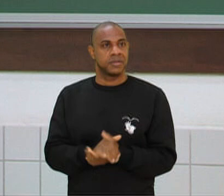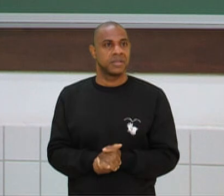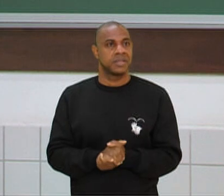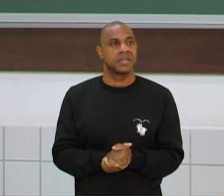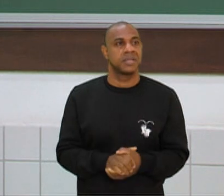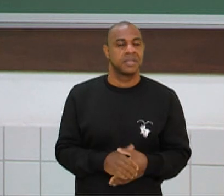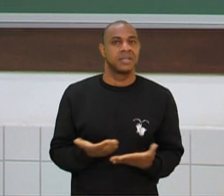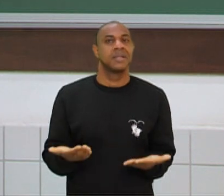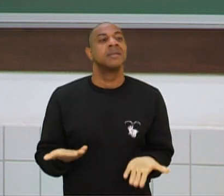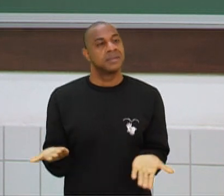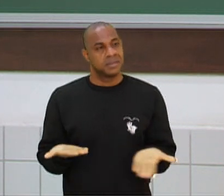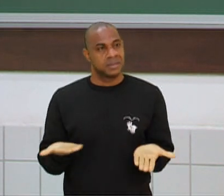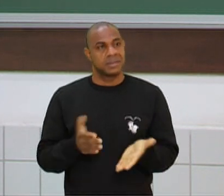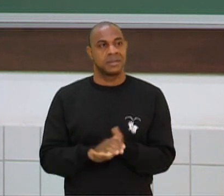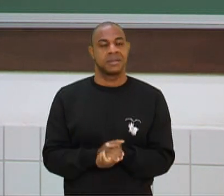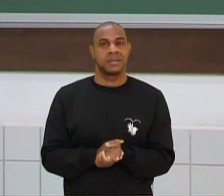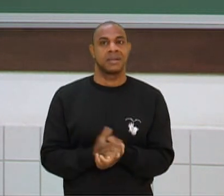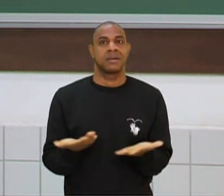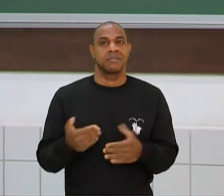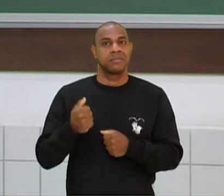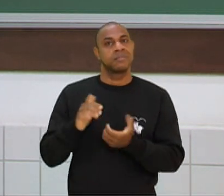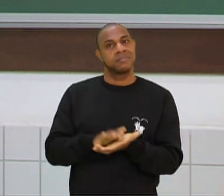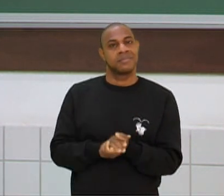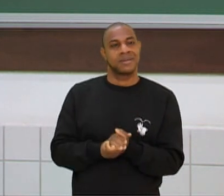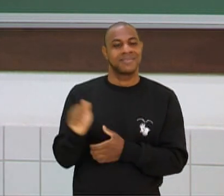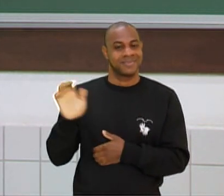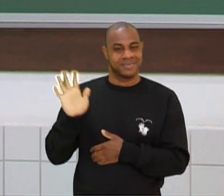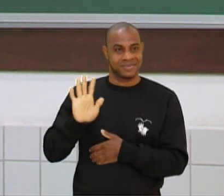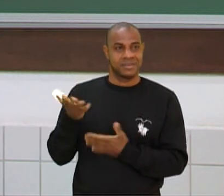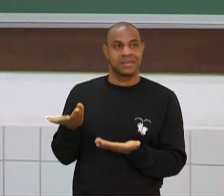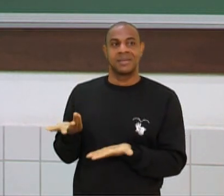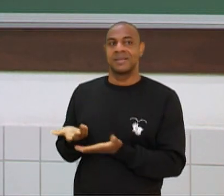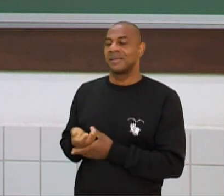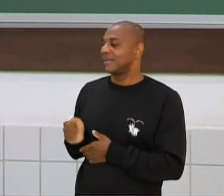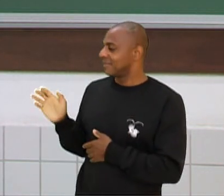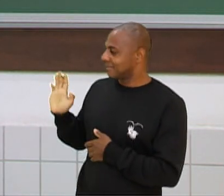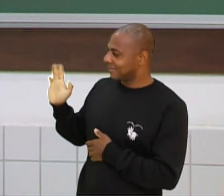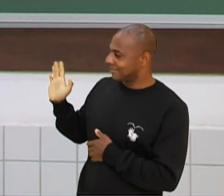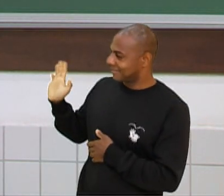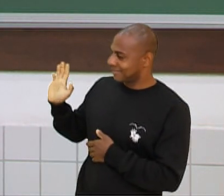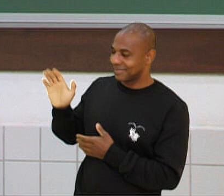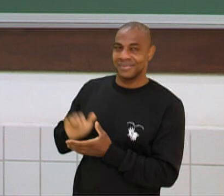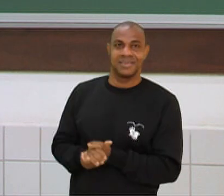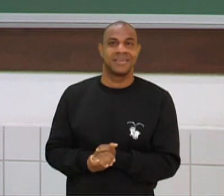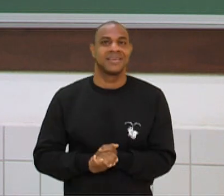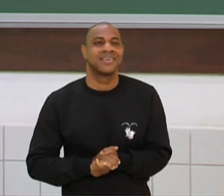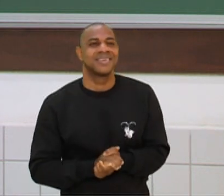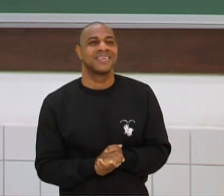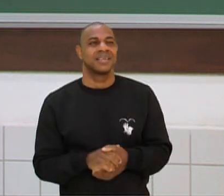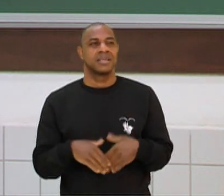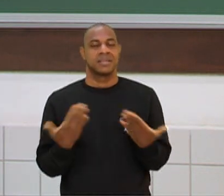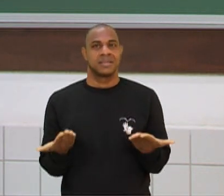vou me despedir com o nosso querido intérprete de Libras. Say bye-bye for the students,